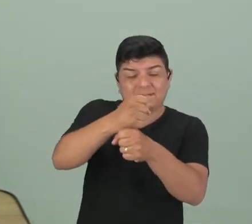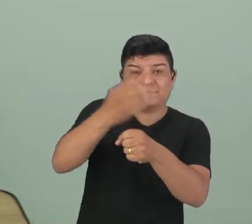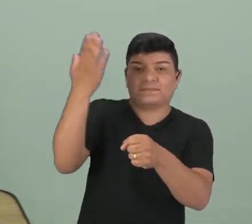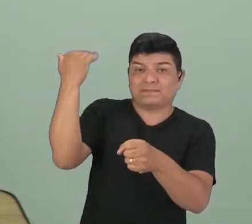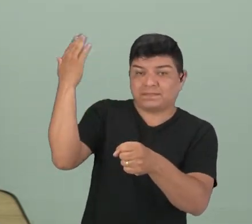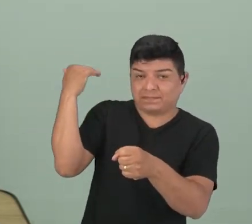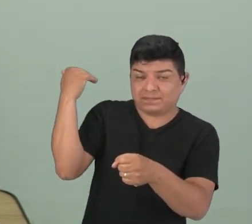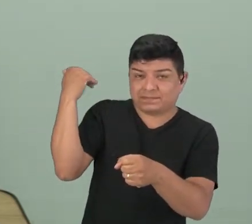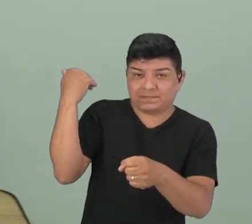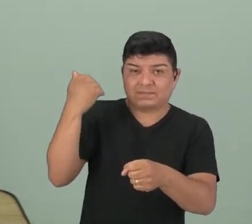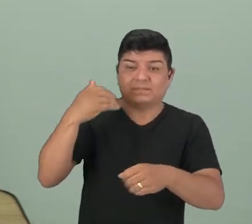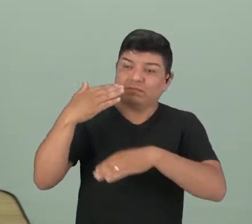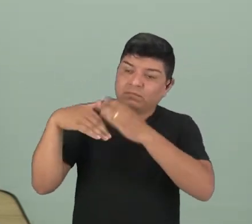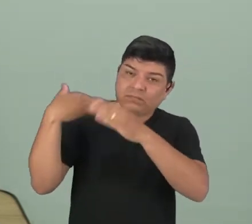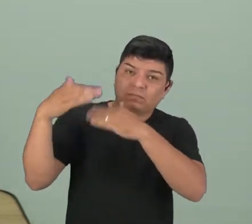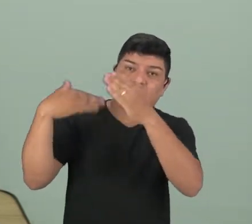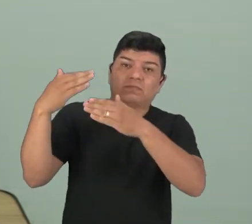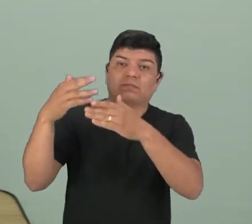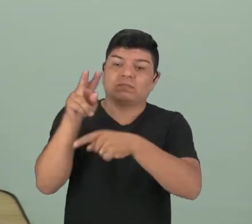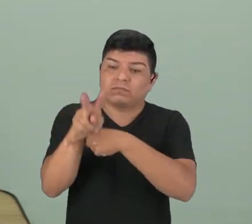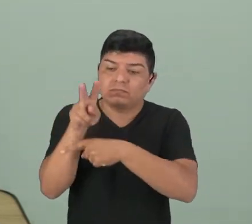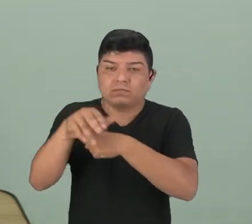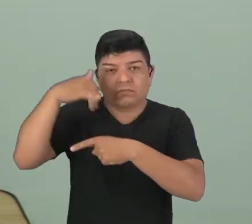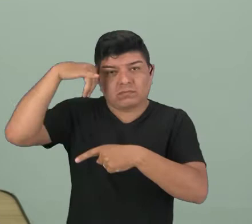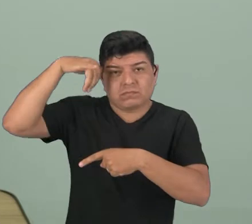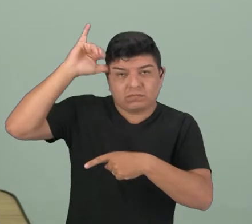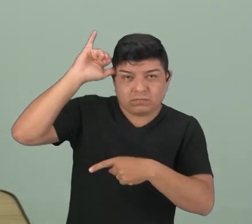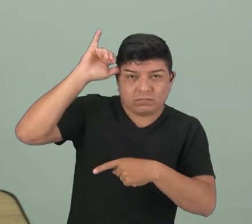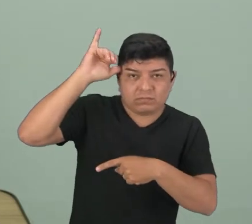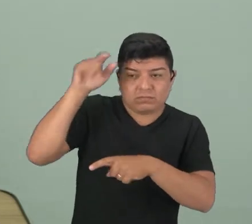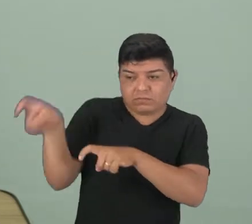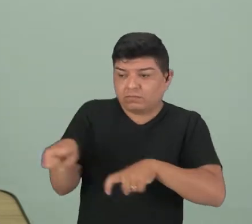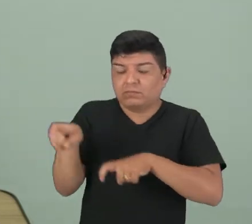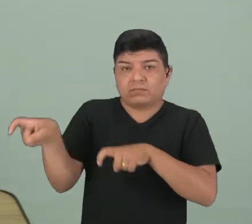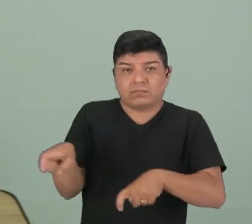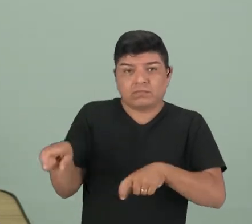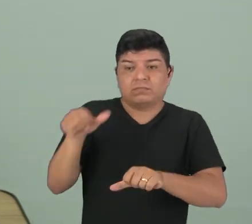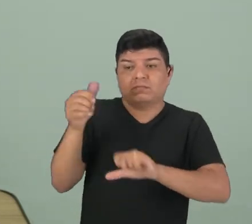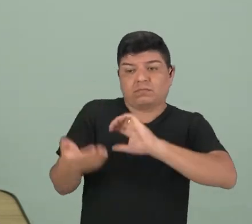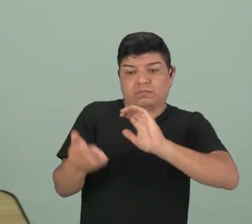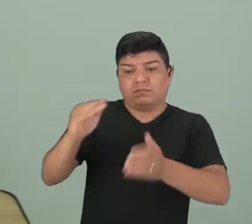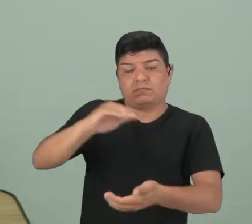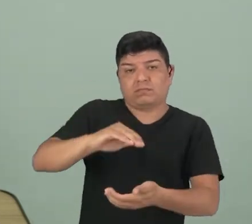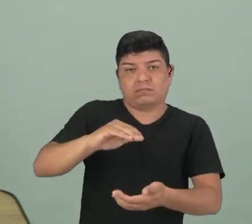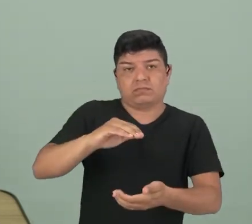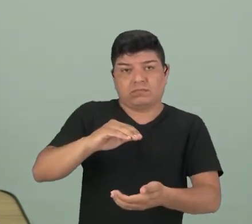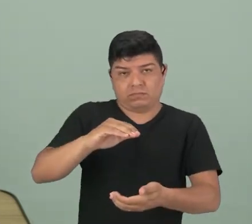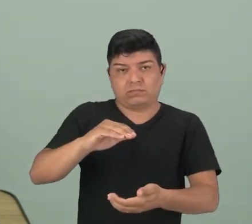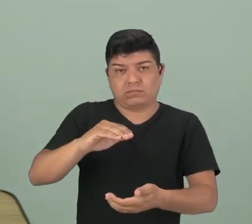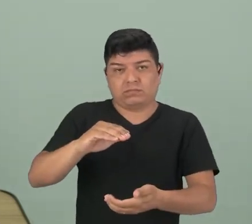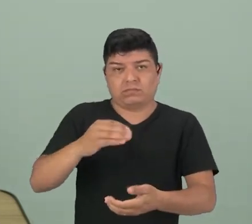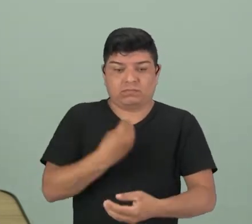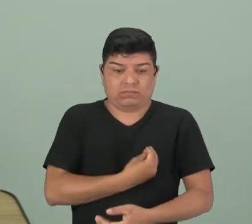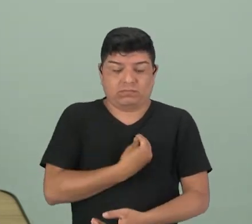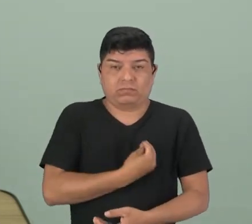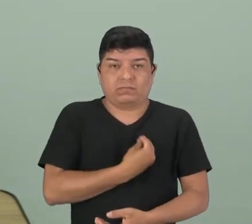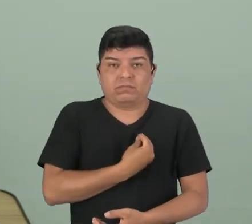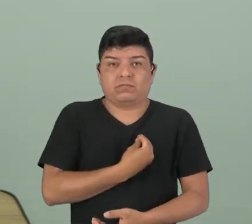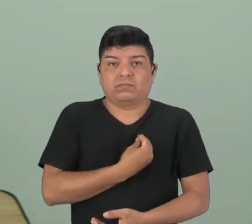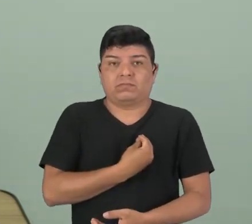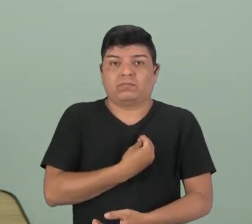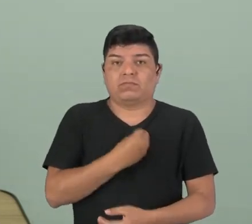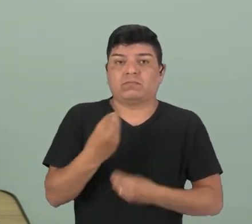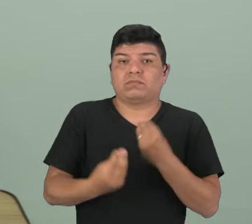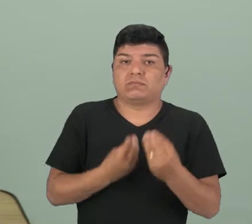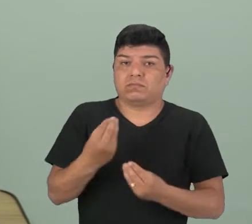da agricultura e a criação de animais, eles transformaram o modo de vida com diversos grupos humanos, como se relacionavam